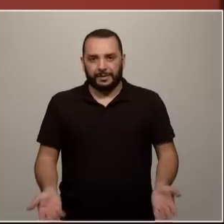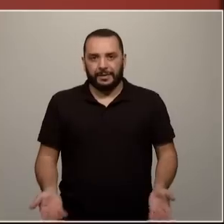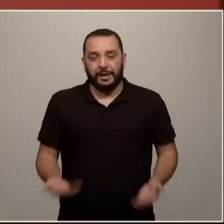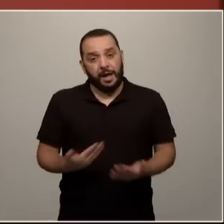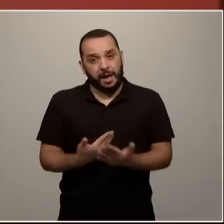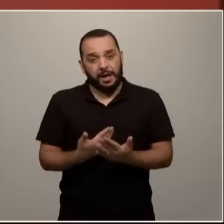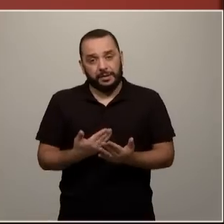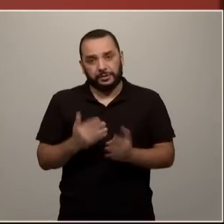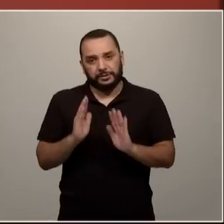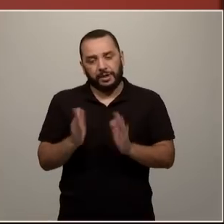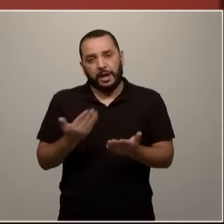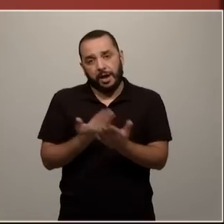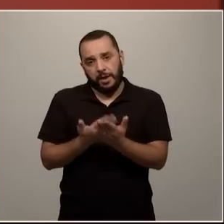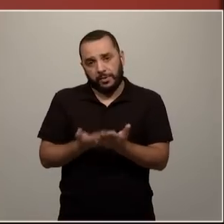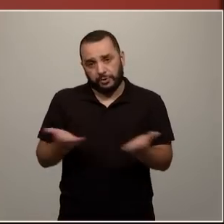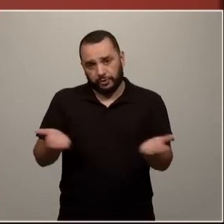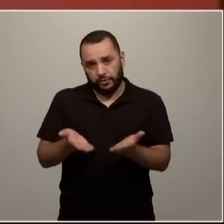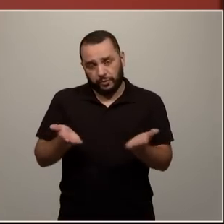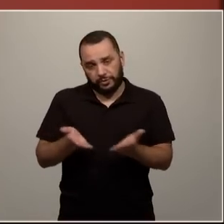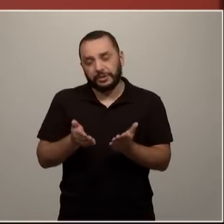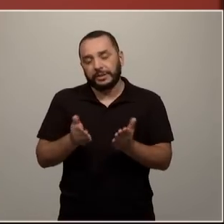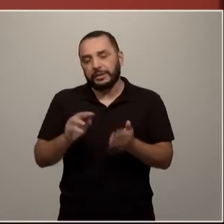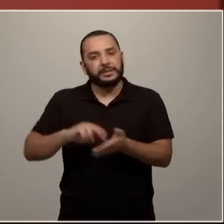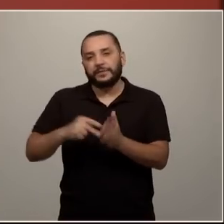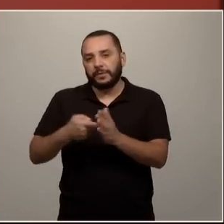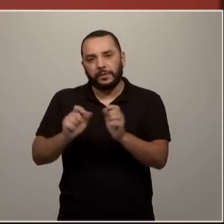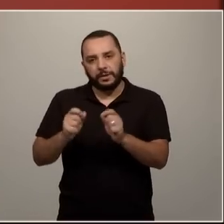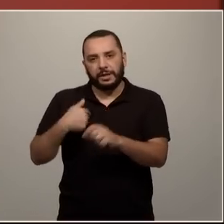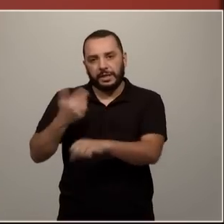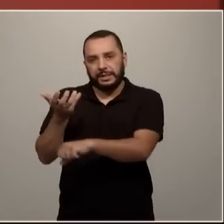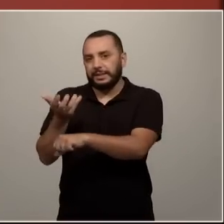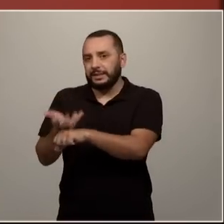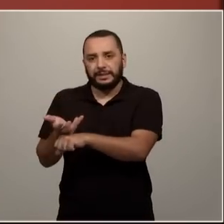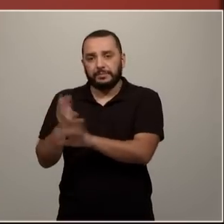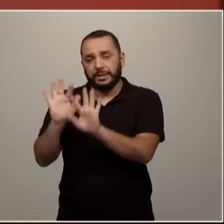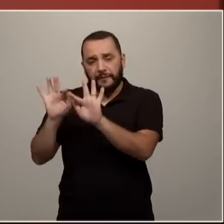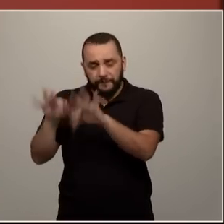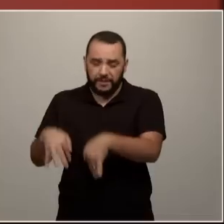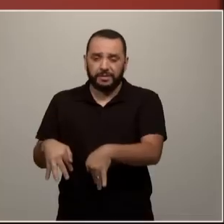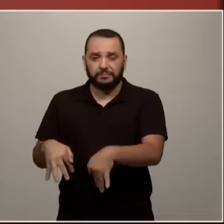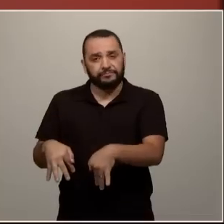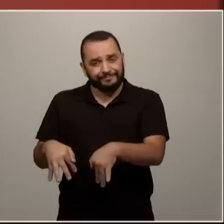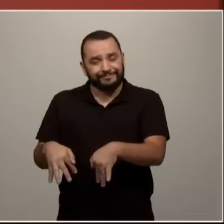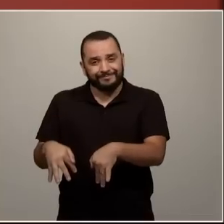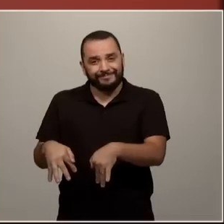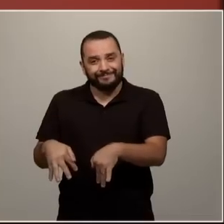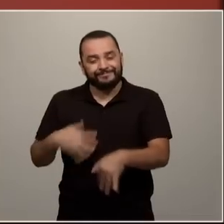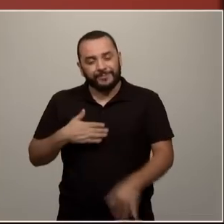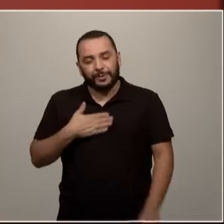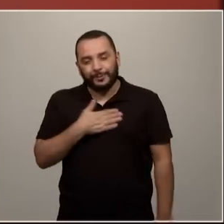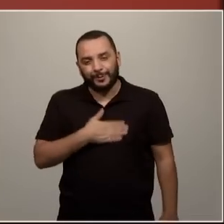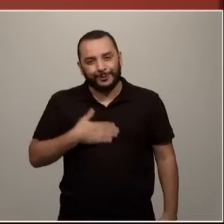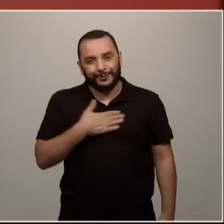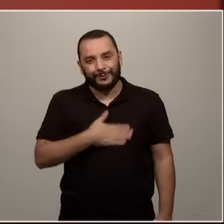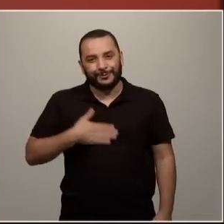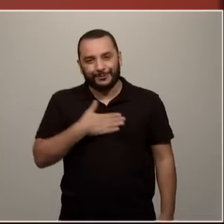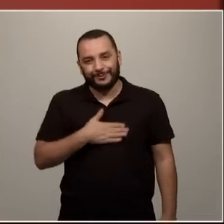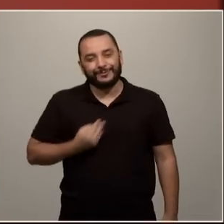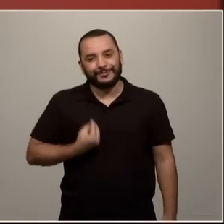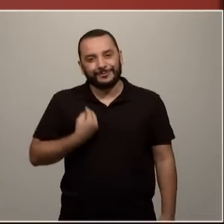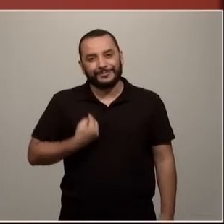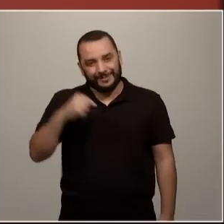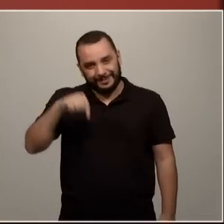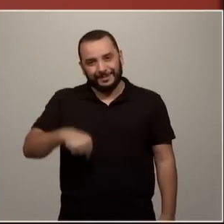Essa live vai ser, né, o fechamento da nossa disciplina e é sempre muito gostoso estar aqui com vocês, é a